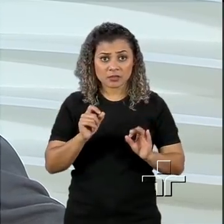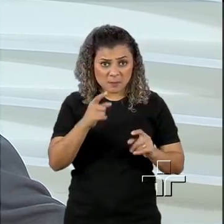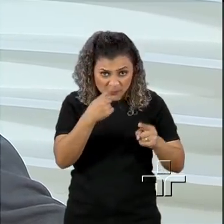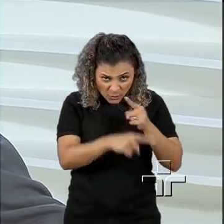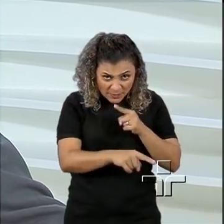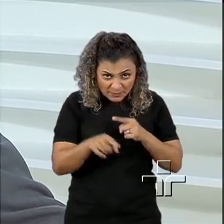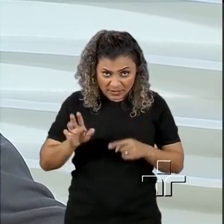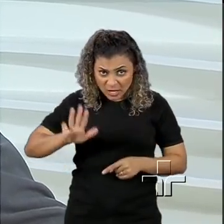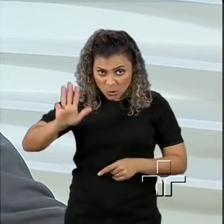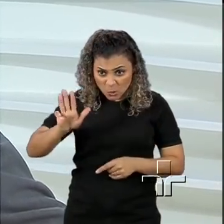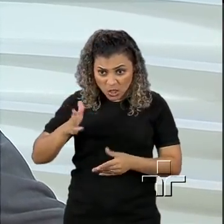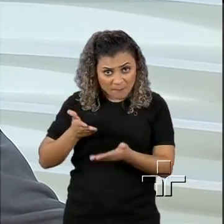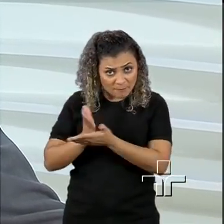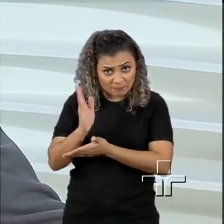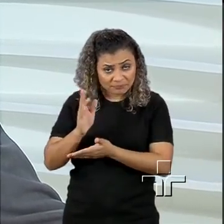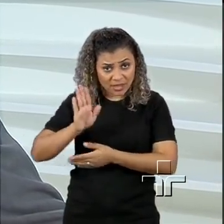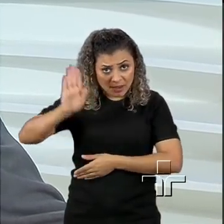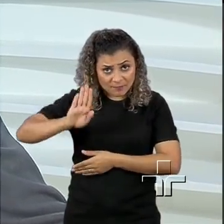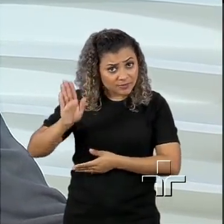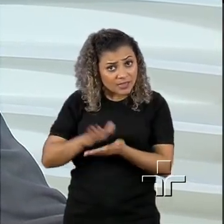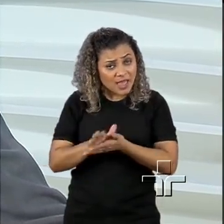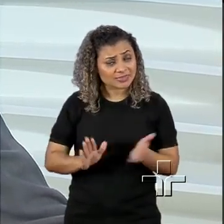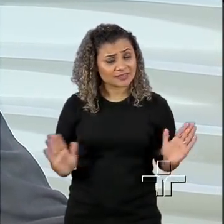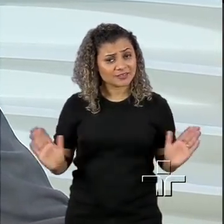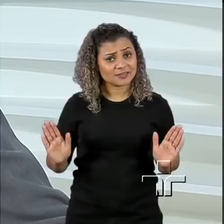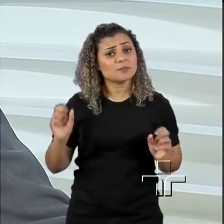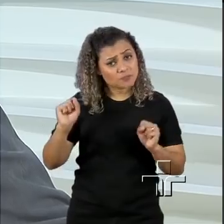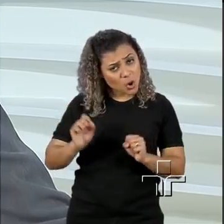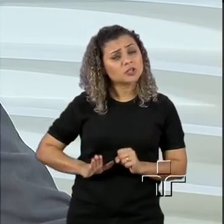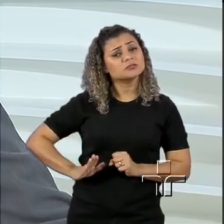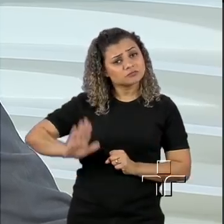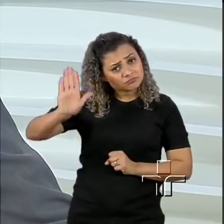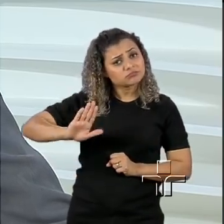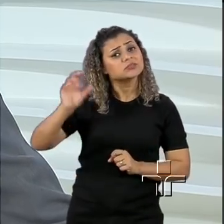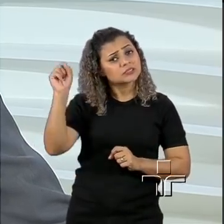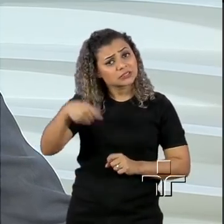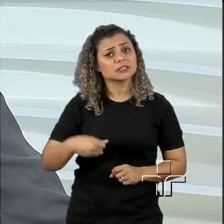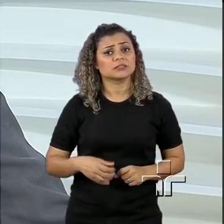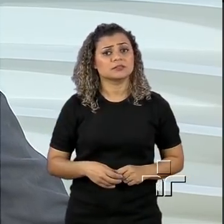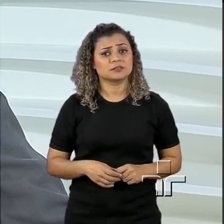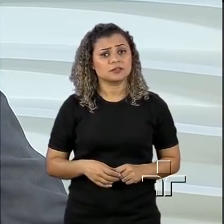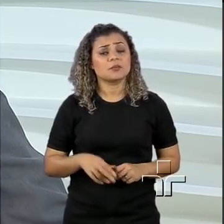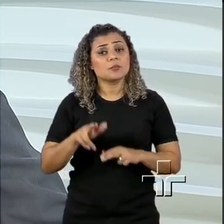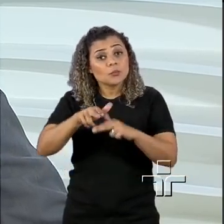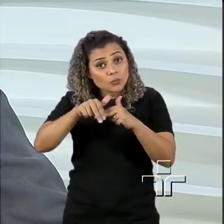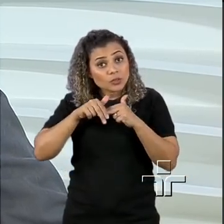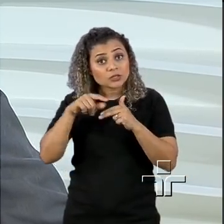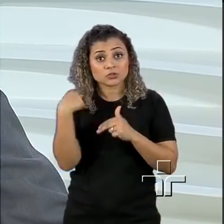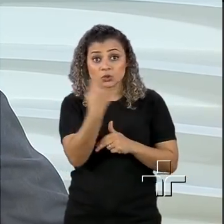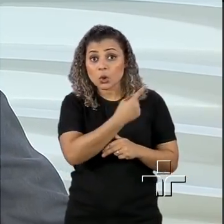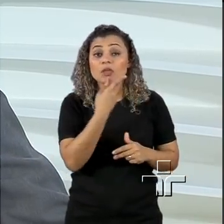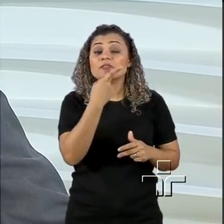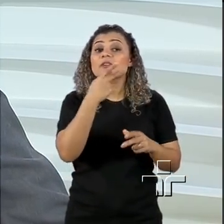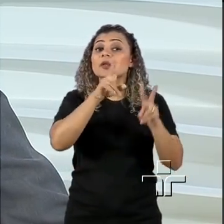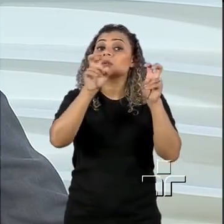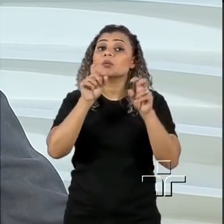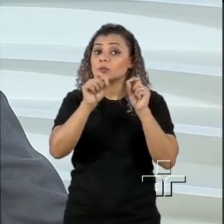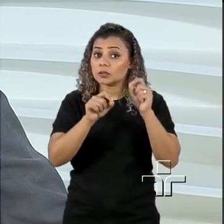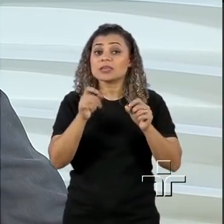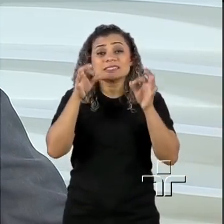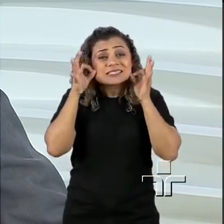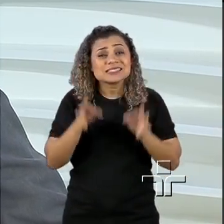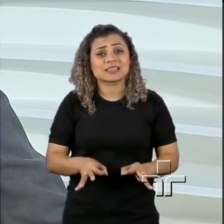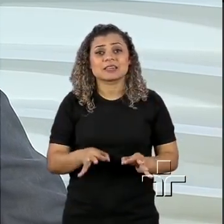olhar artigo 26, a linha C, que lá está os requisitos para que nós estamos falando e temos